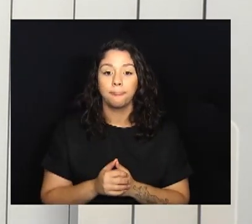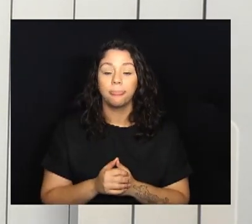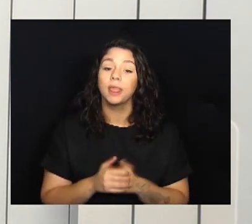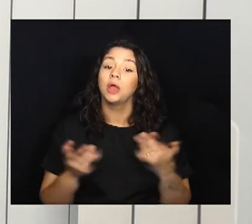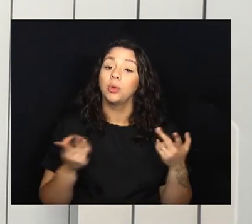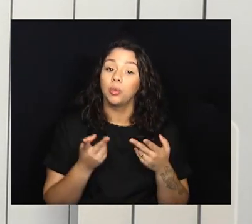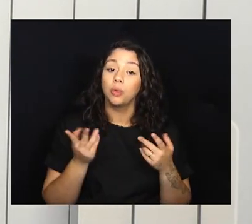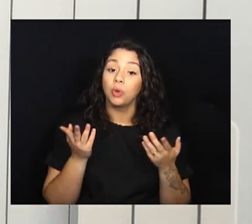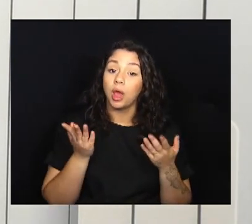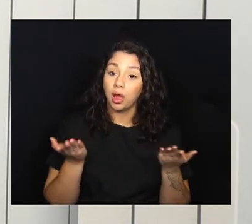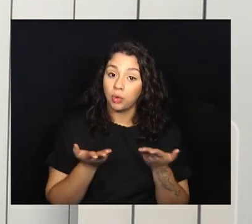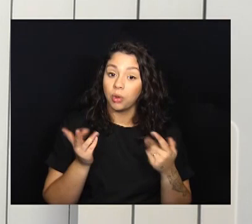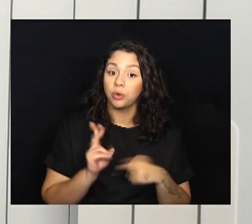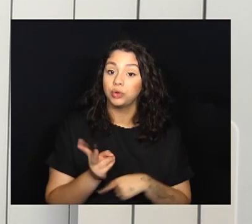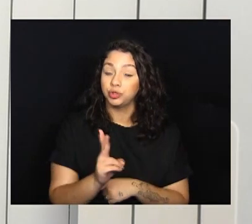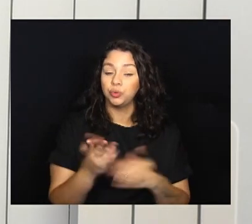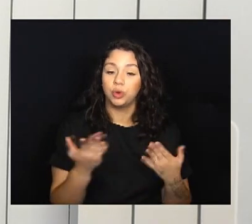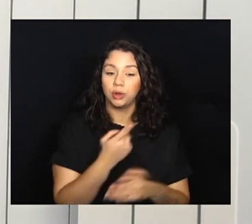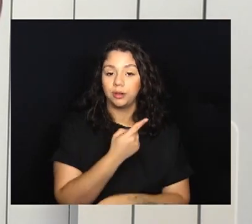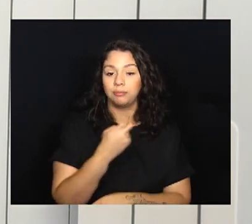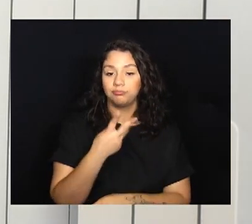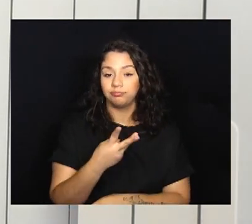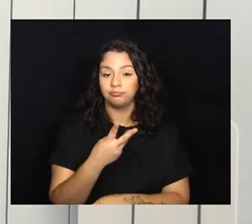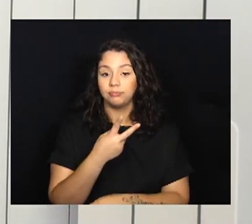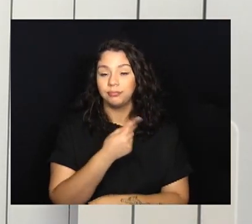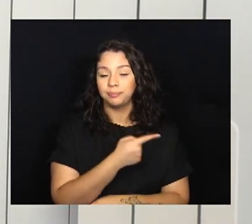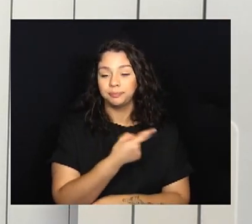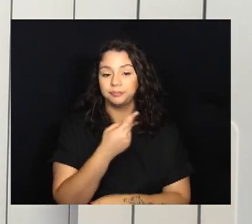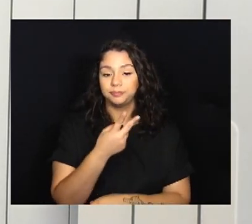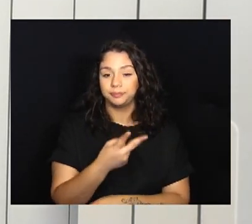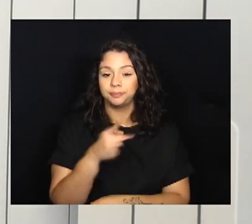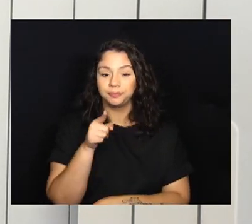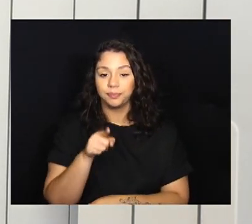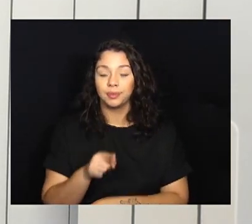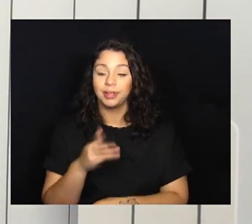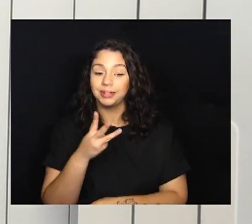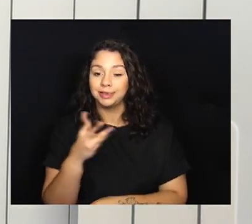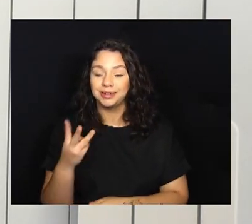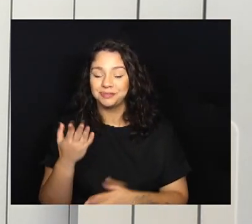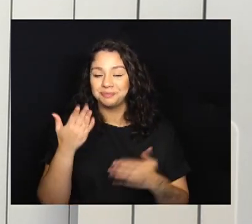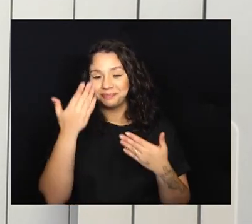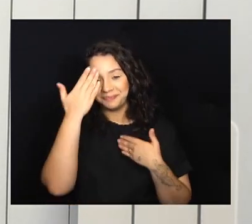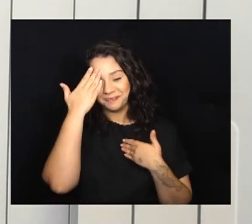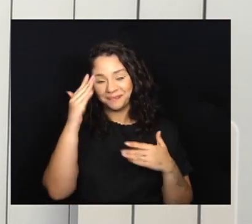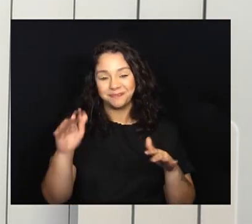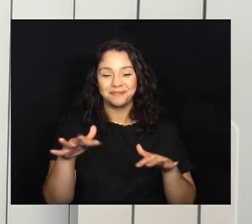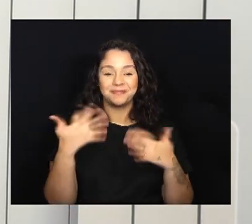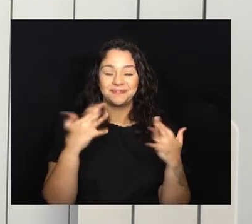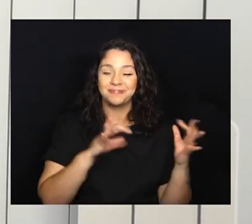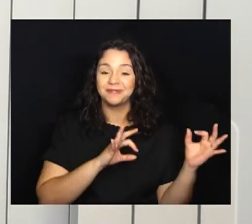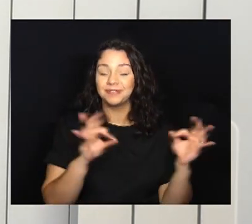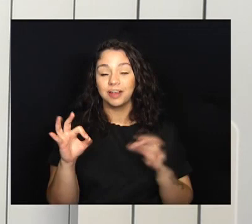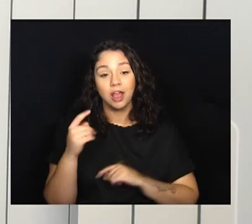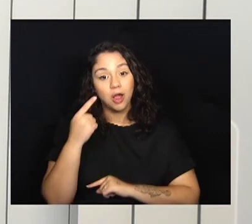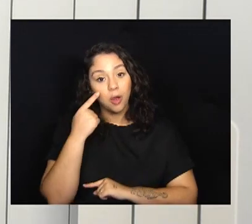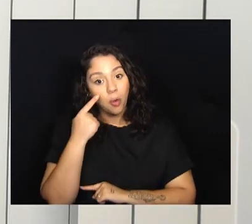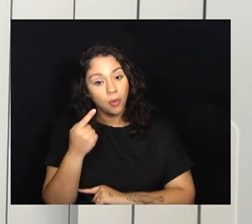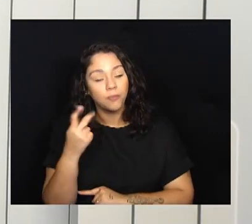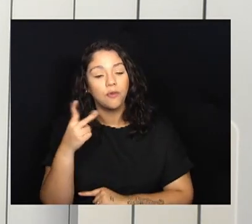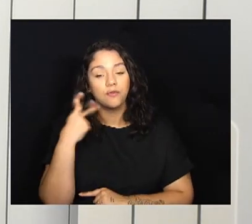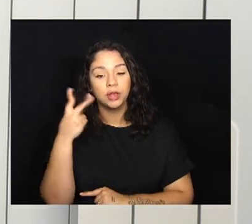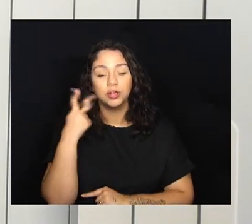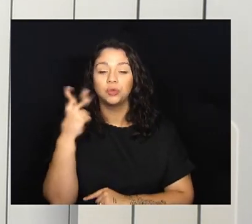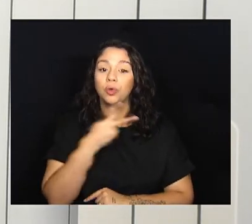do Legislativo, 12h mais 33 minutos. Muito obrigado pela sua companhia, pela sua audiência. E olha só, o vereador